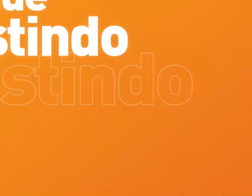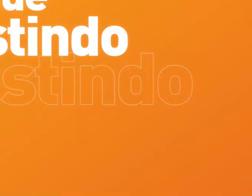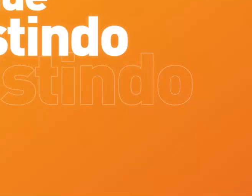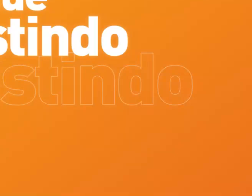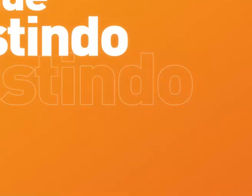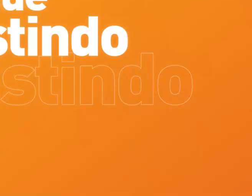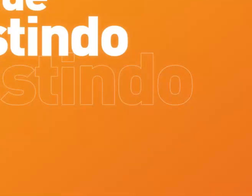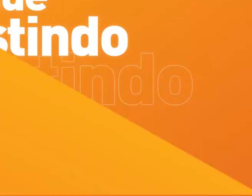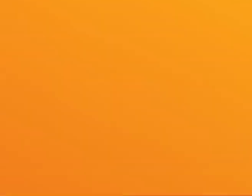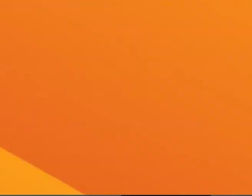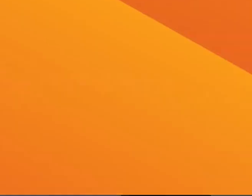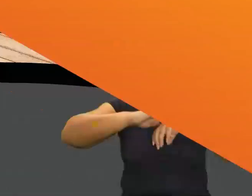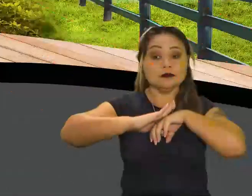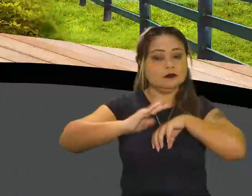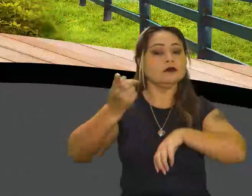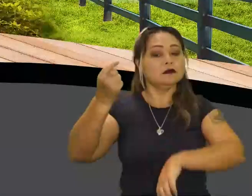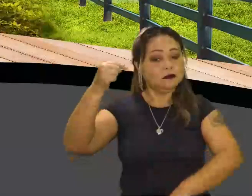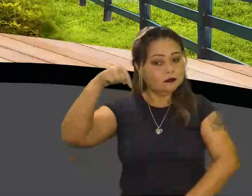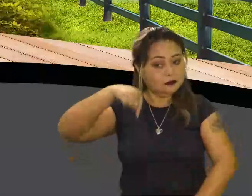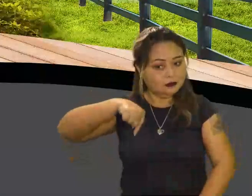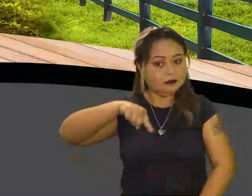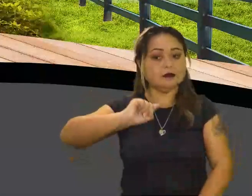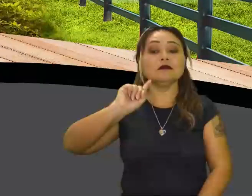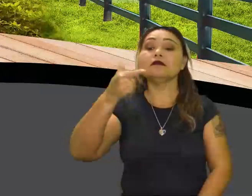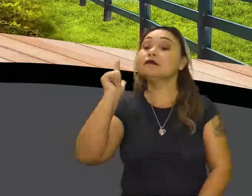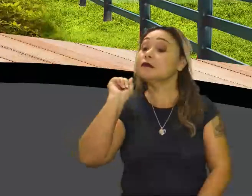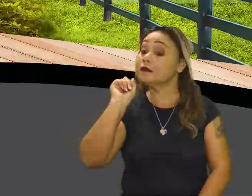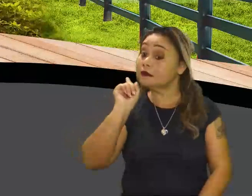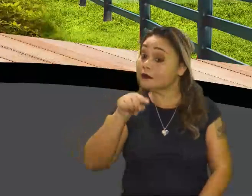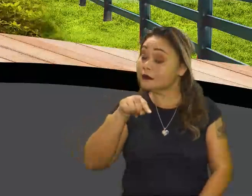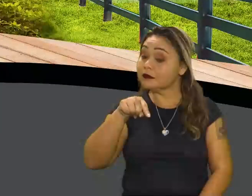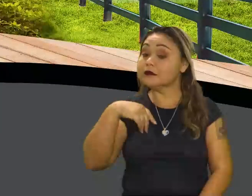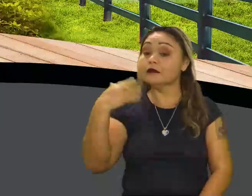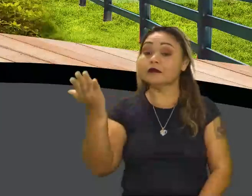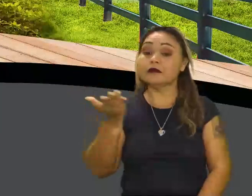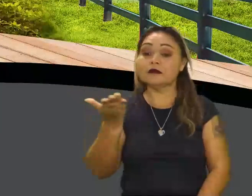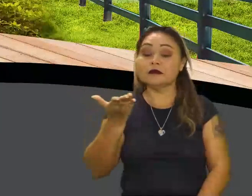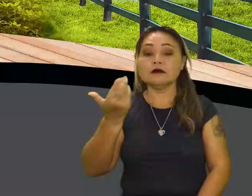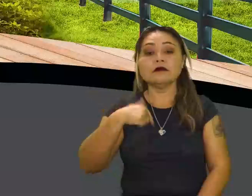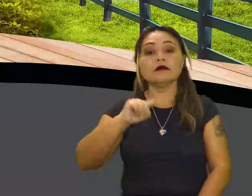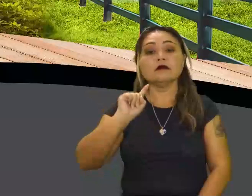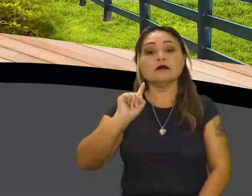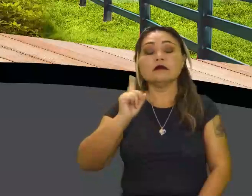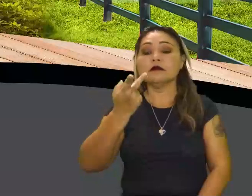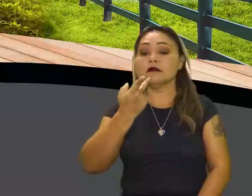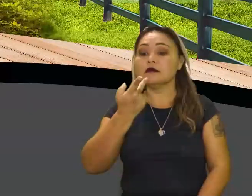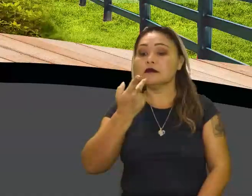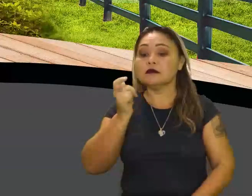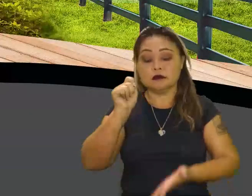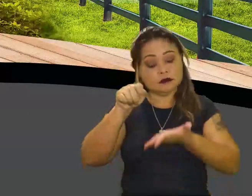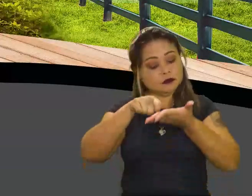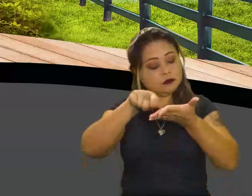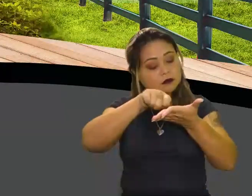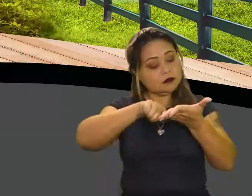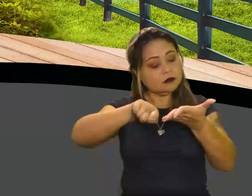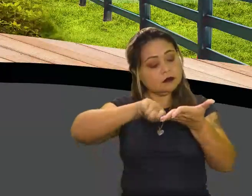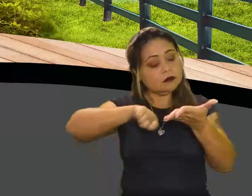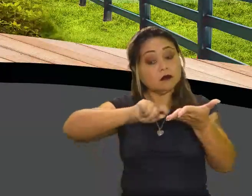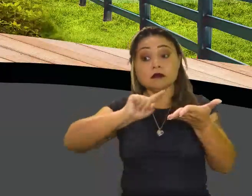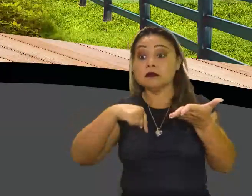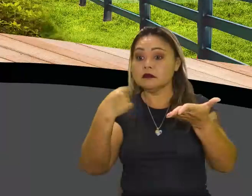Pois bem, meus queridos, estamos de volta, isso mesmo! Agora é a hora que nós vamos fazer as correções das